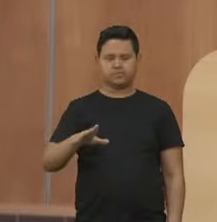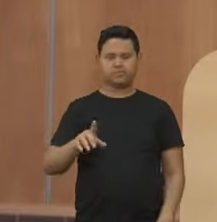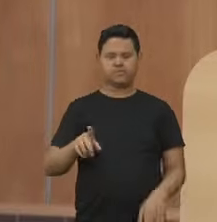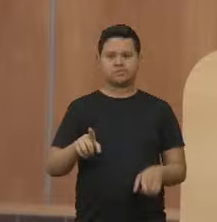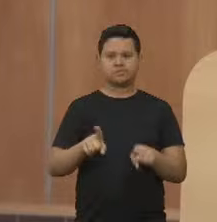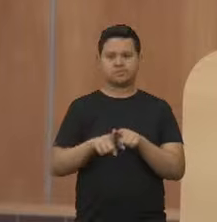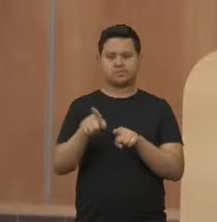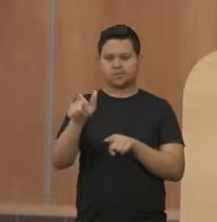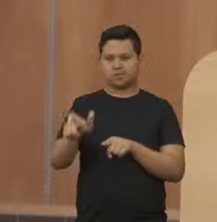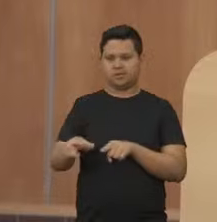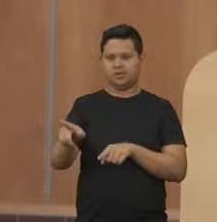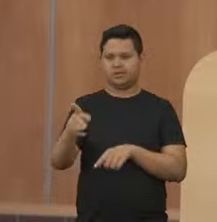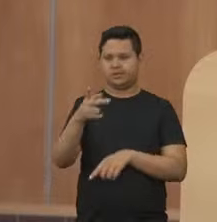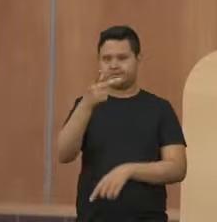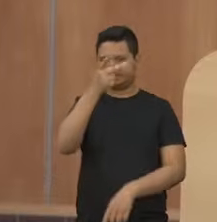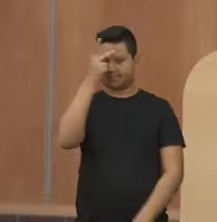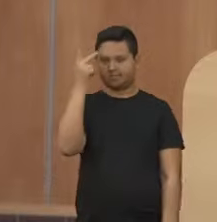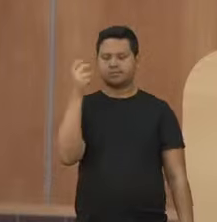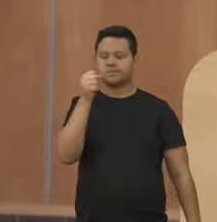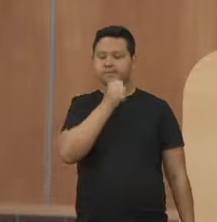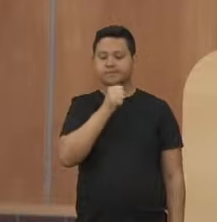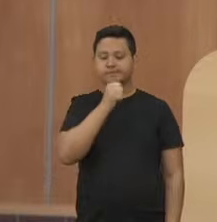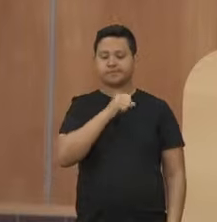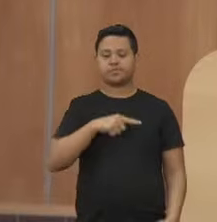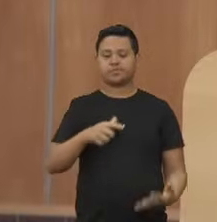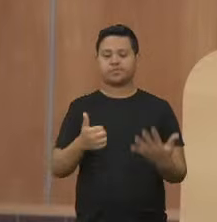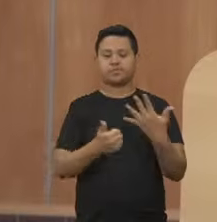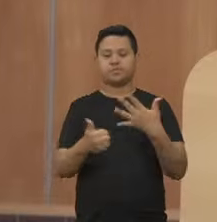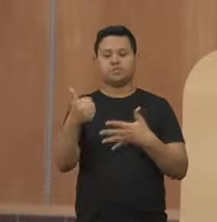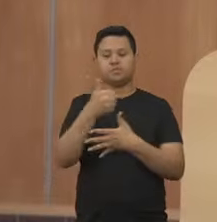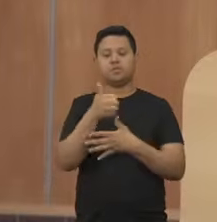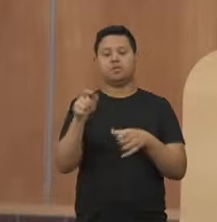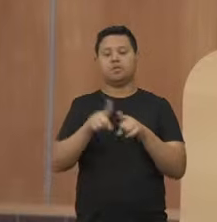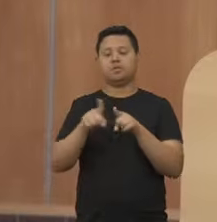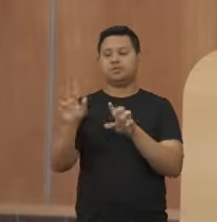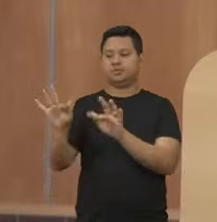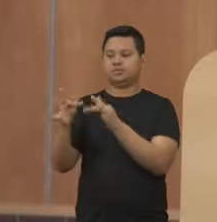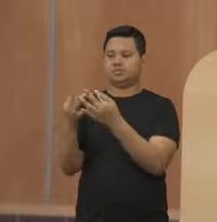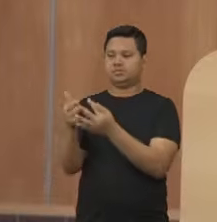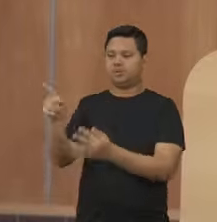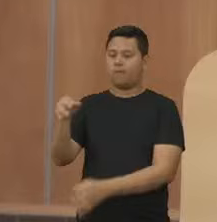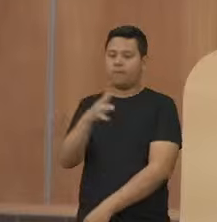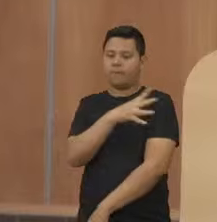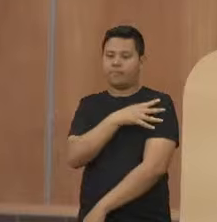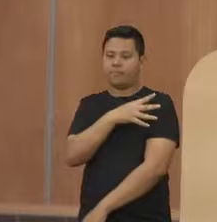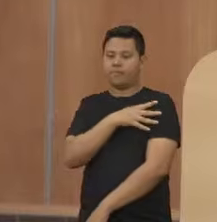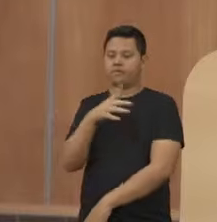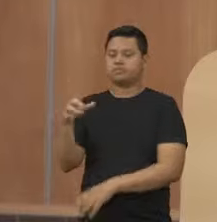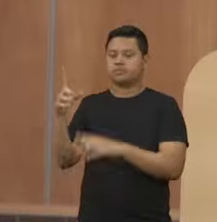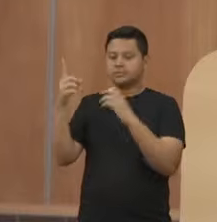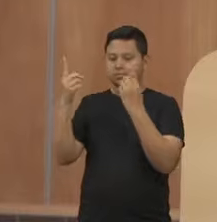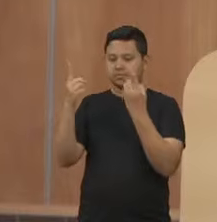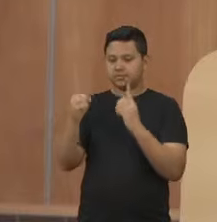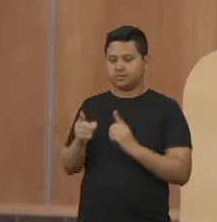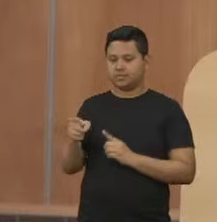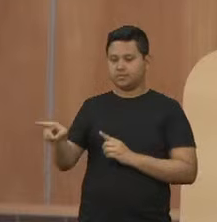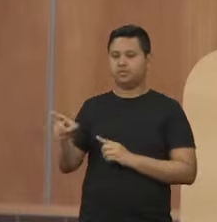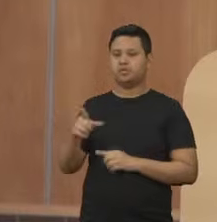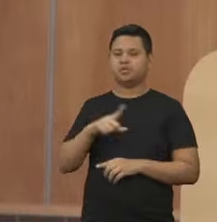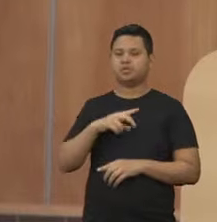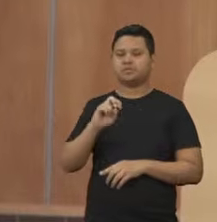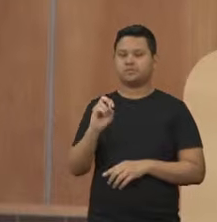pessoas idosas também terão direito, né? E famílias com membros que tenham pessoas com deficiência ou